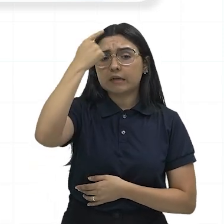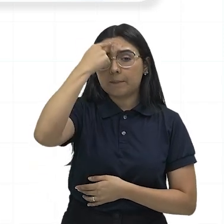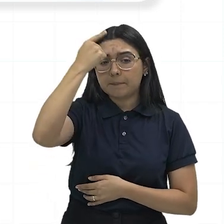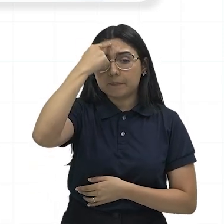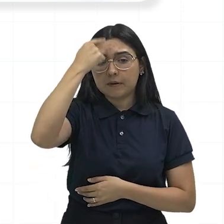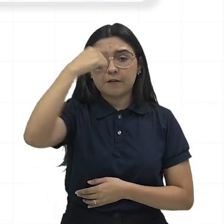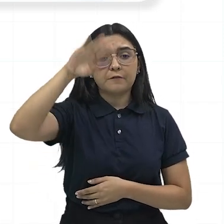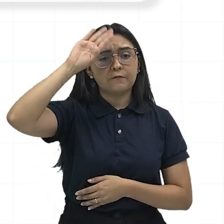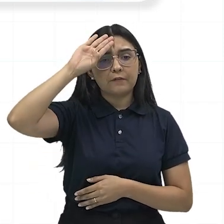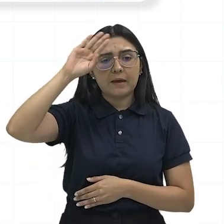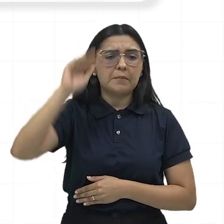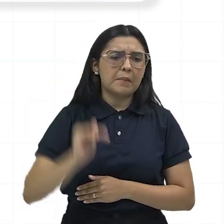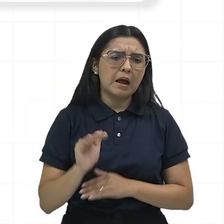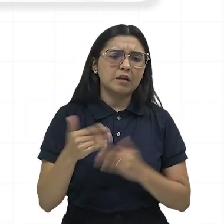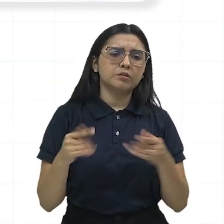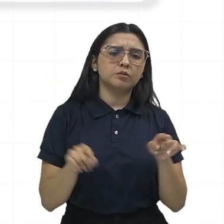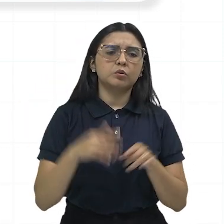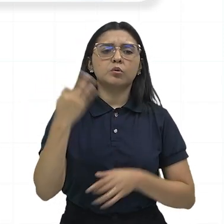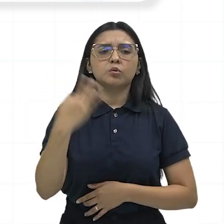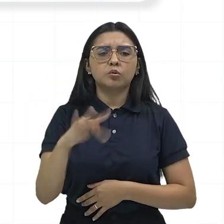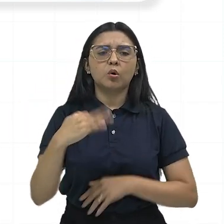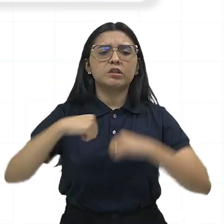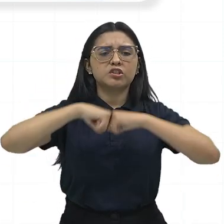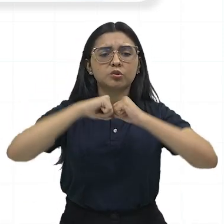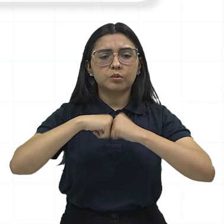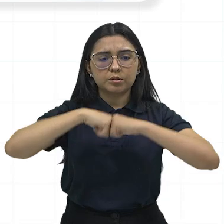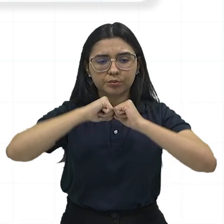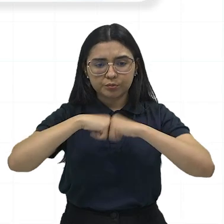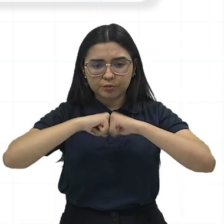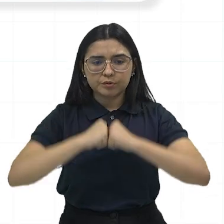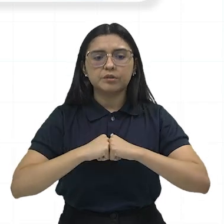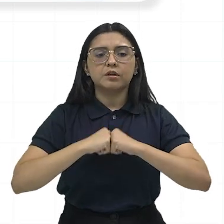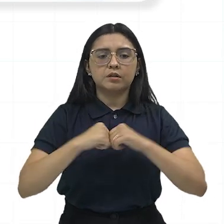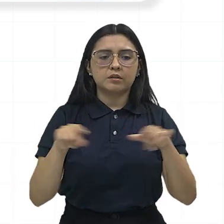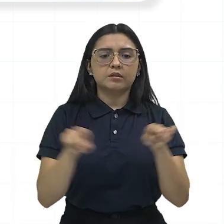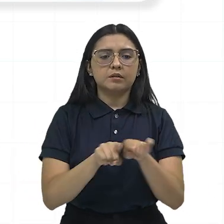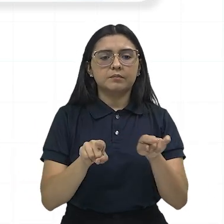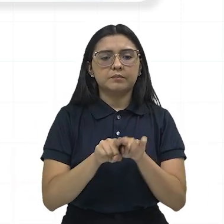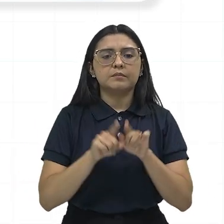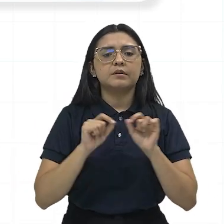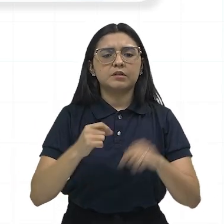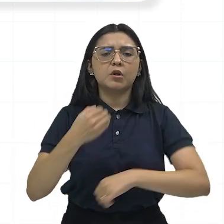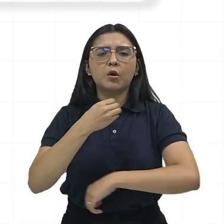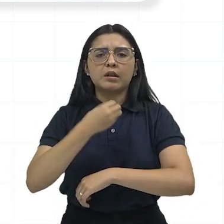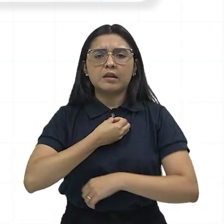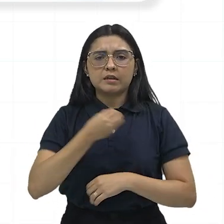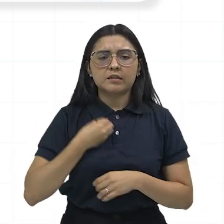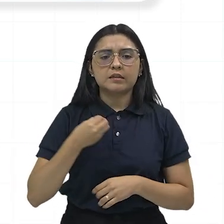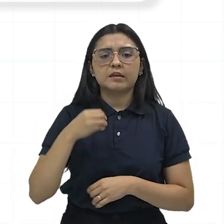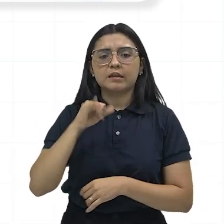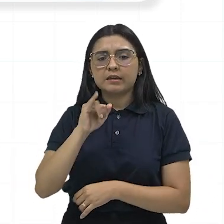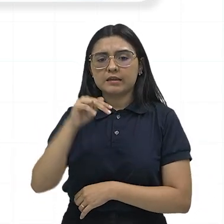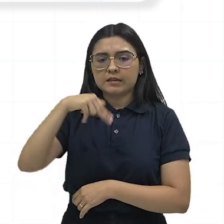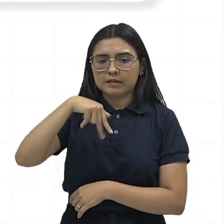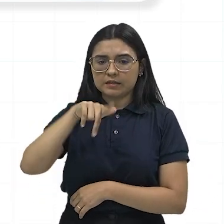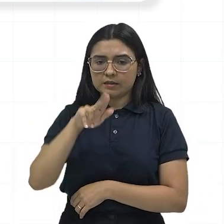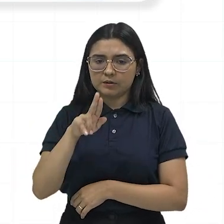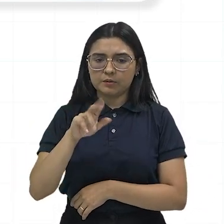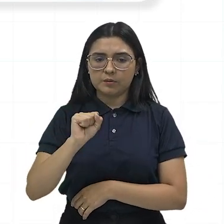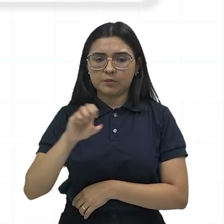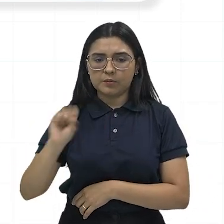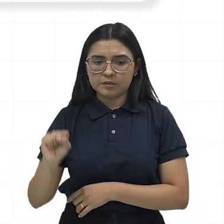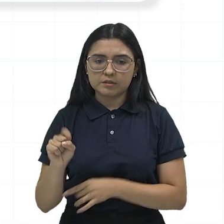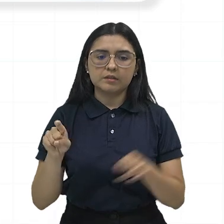cabeça, febres baixas, dores nas articulações, aumento dos linfonodos, né, mais conhecidos também